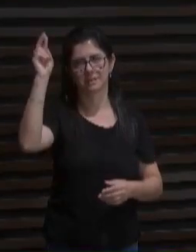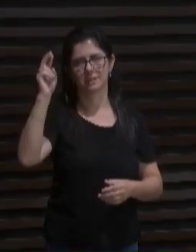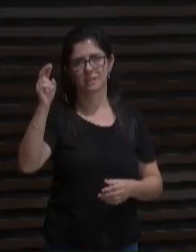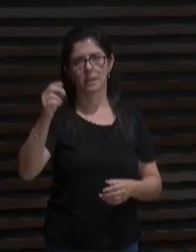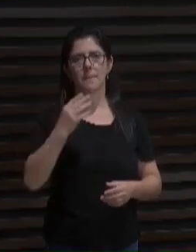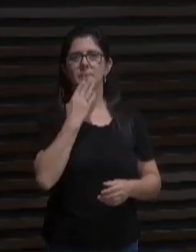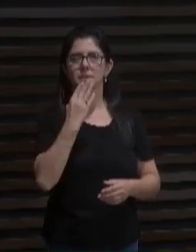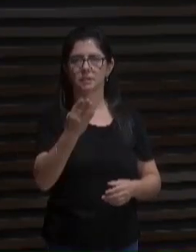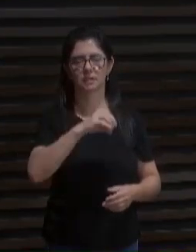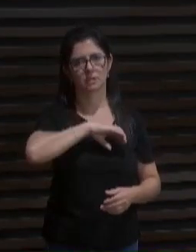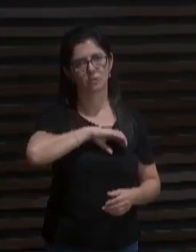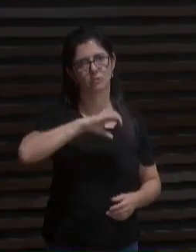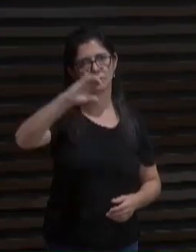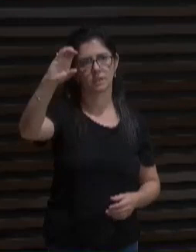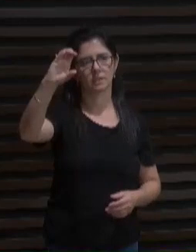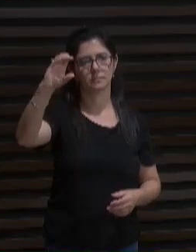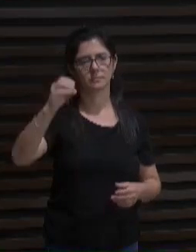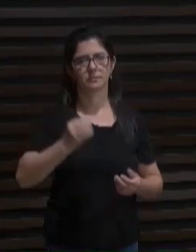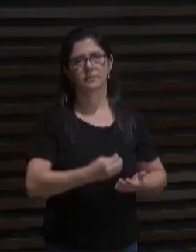confiar, entregar,